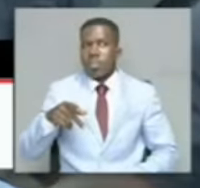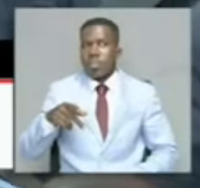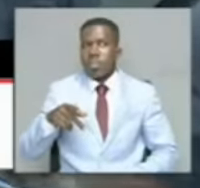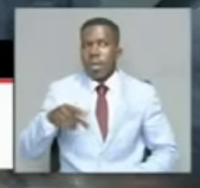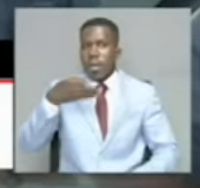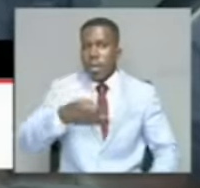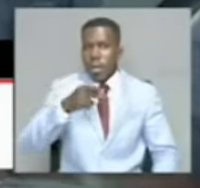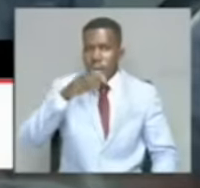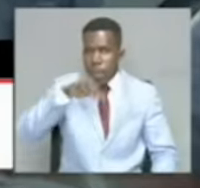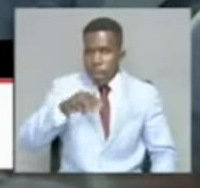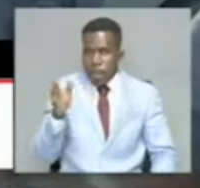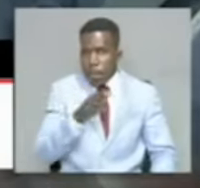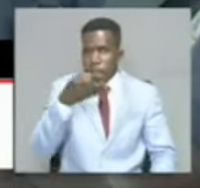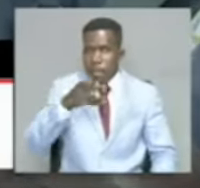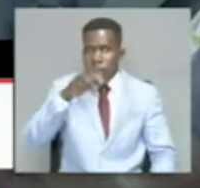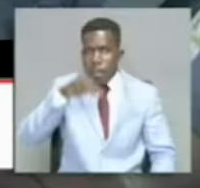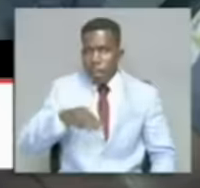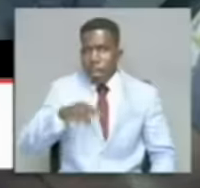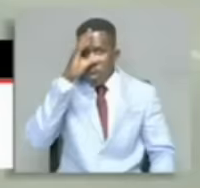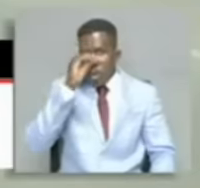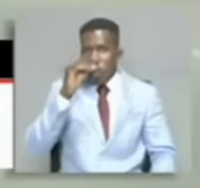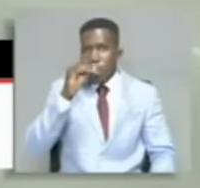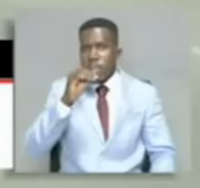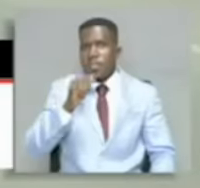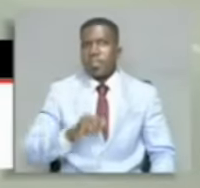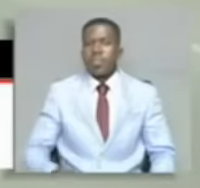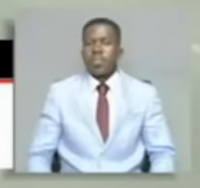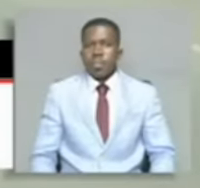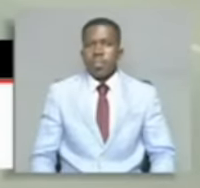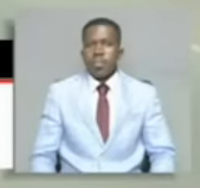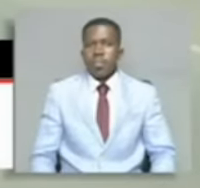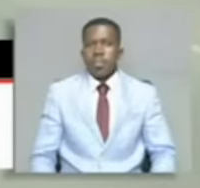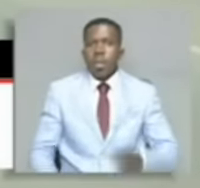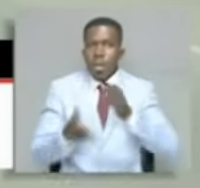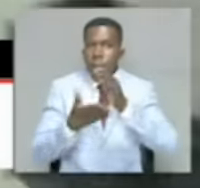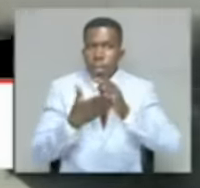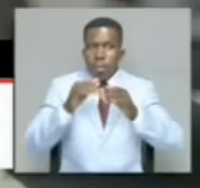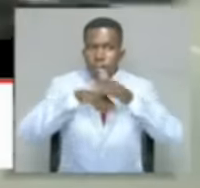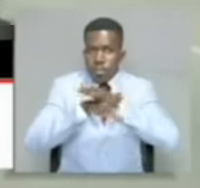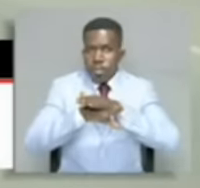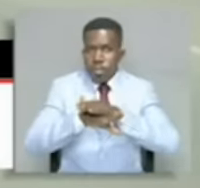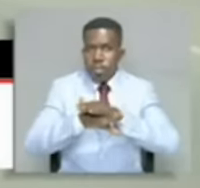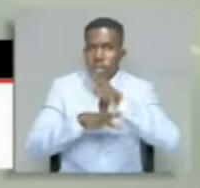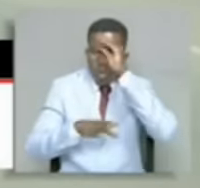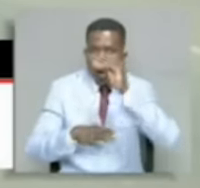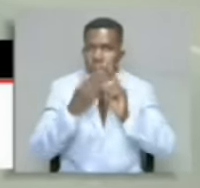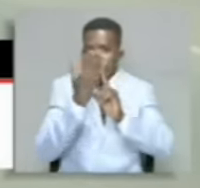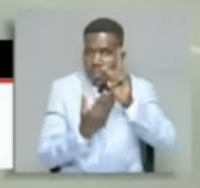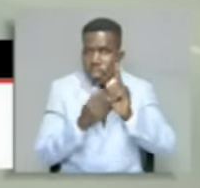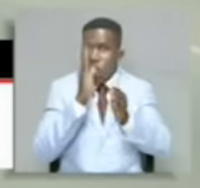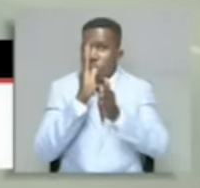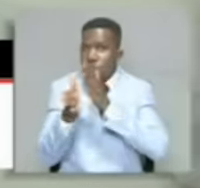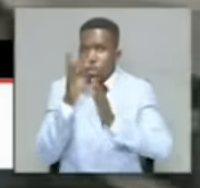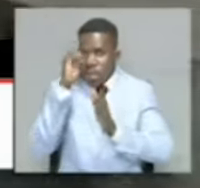olha para as câmeras. O Pampá, que é o chamamos de atacante. No interior do banco, um outro, até agora em fuga, acompanhou